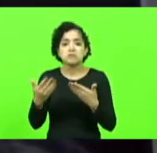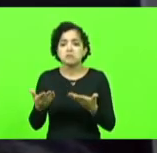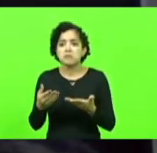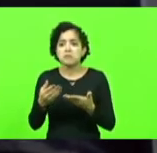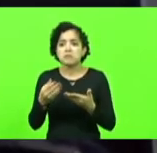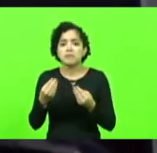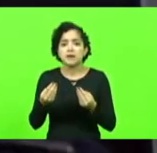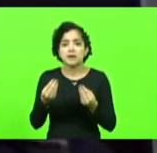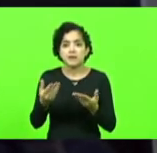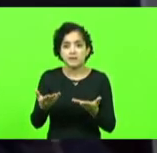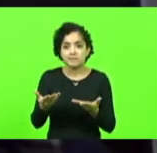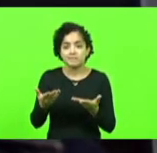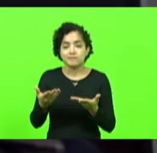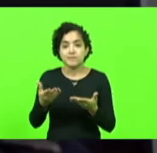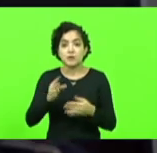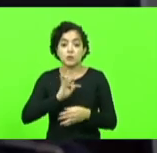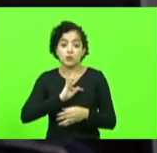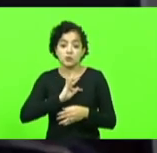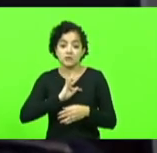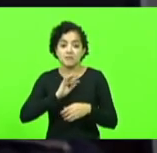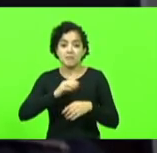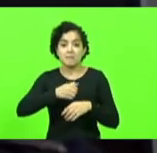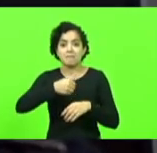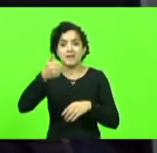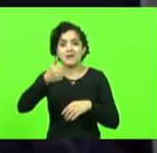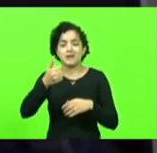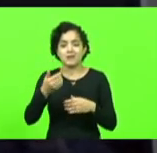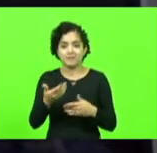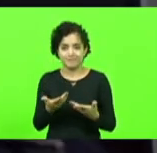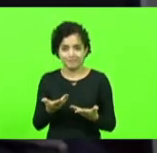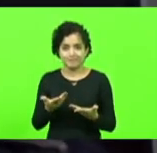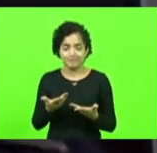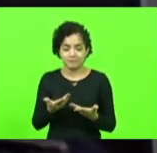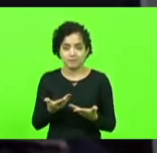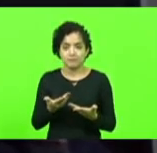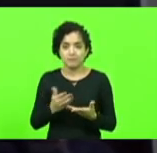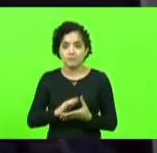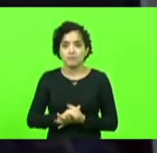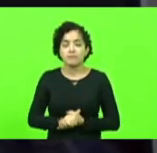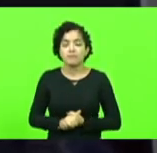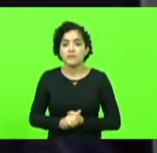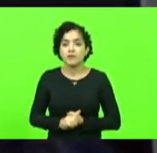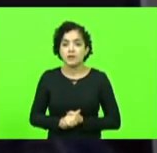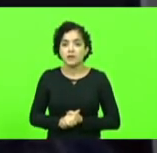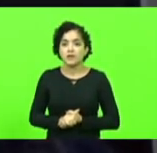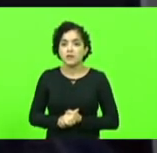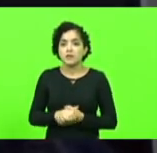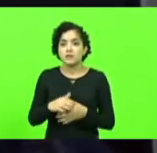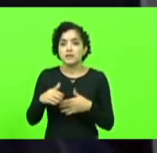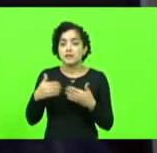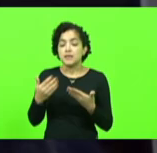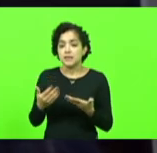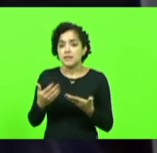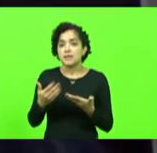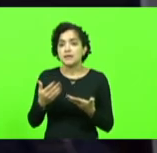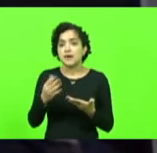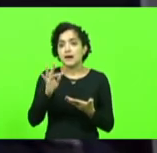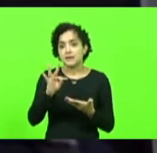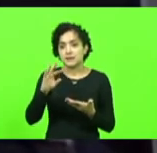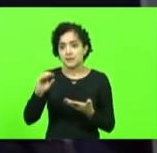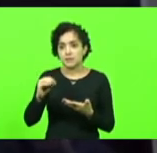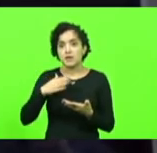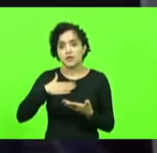curso técnico, você vai ter muito mais retorno financeiramente do que um curso de graduação. E a terapia ocupacional, né? Eu sou